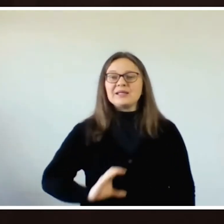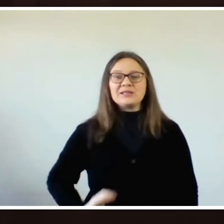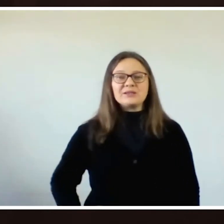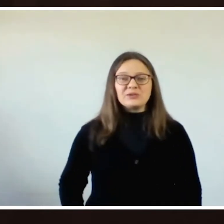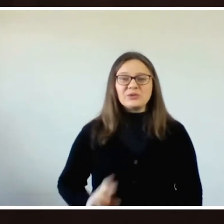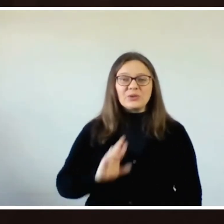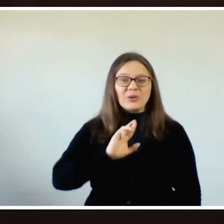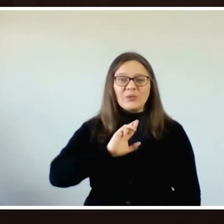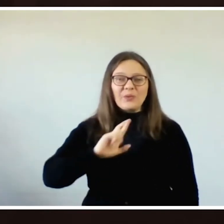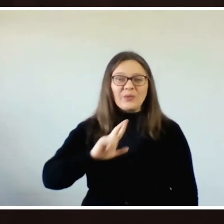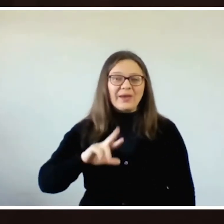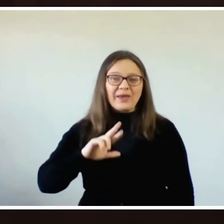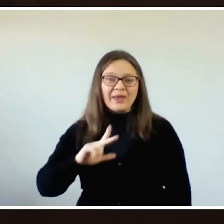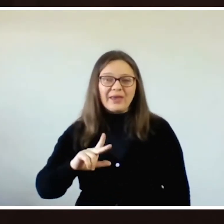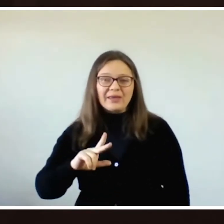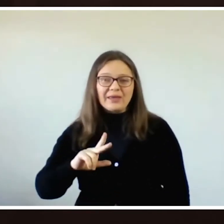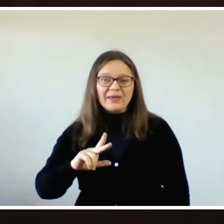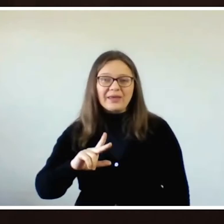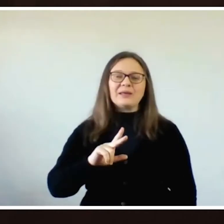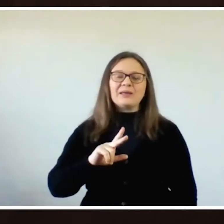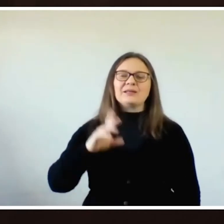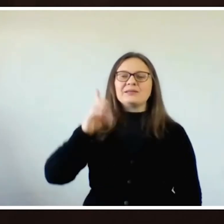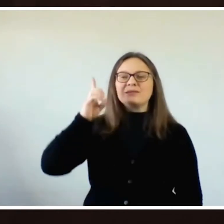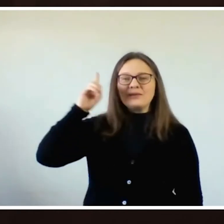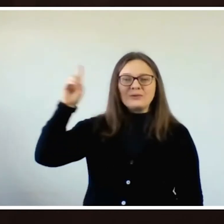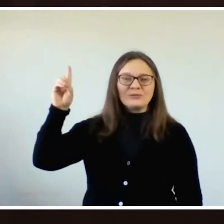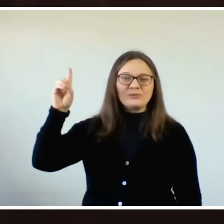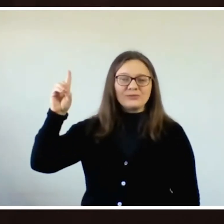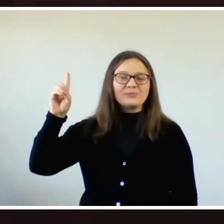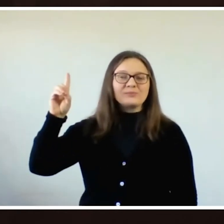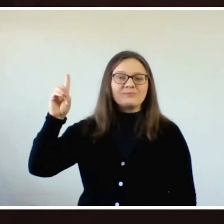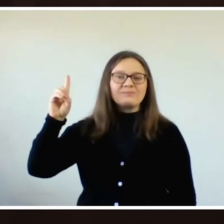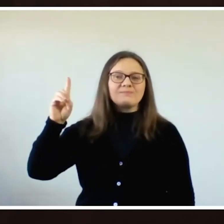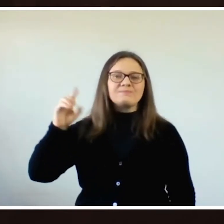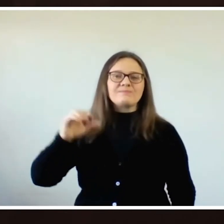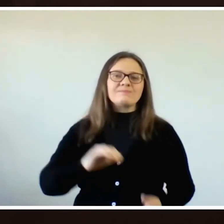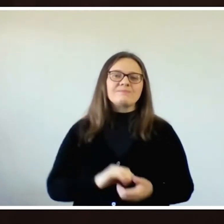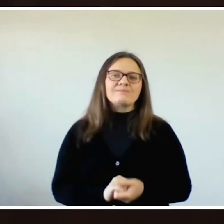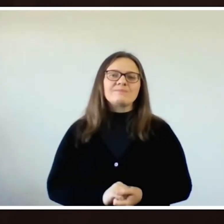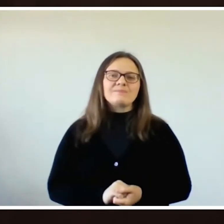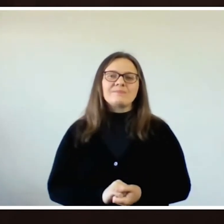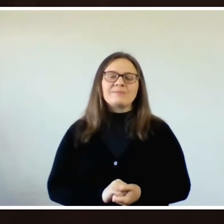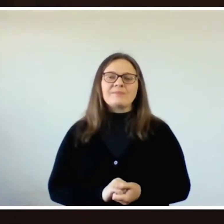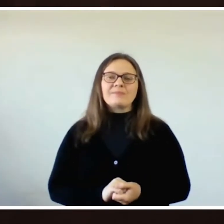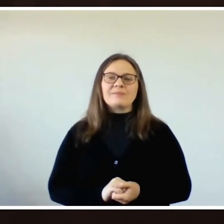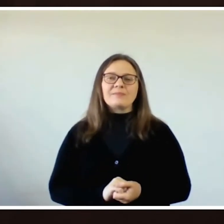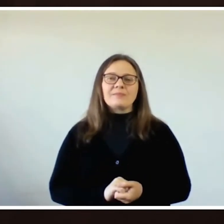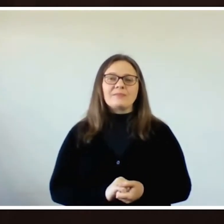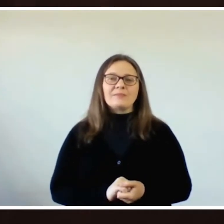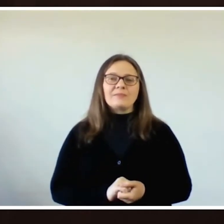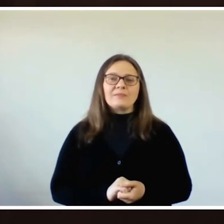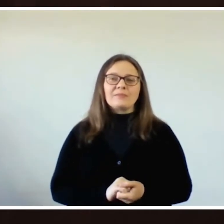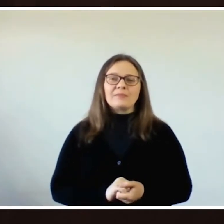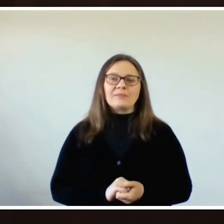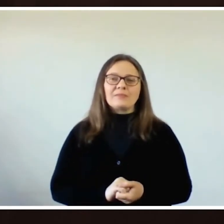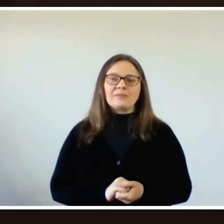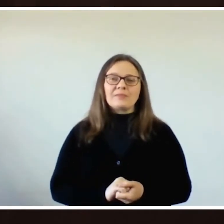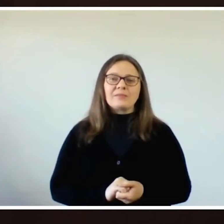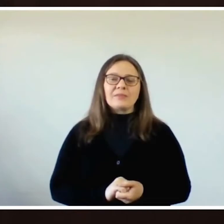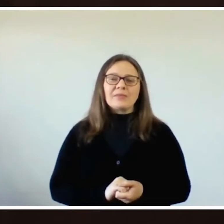usou Alexandre de Alexandria para defender a confissão da fé